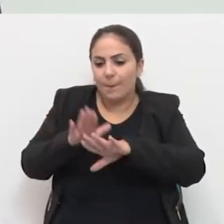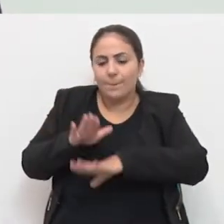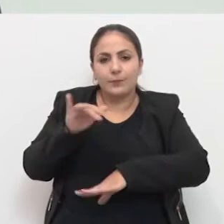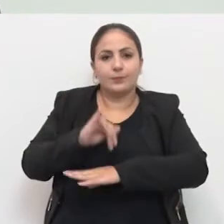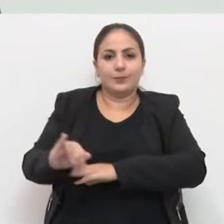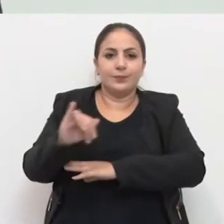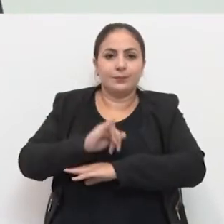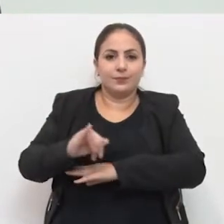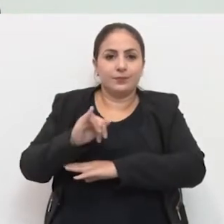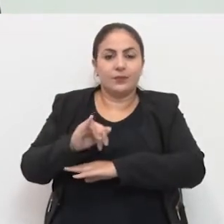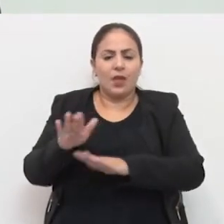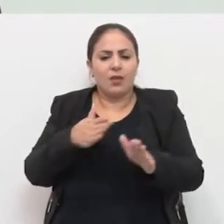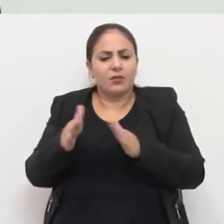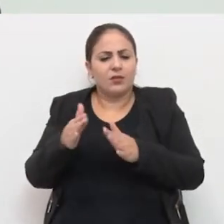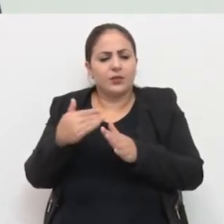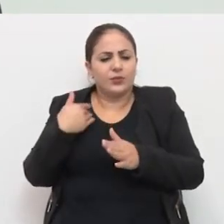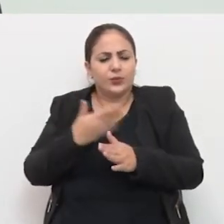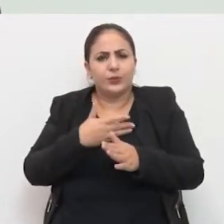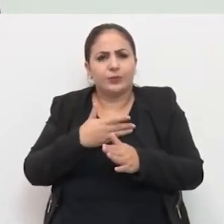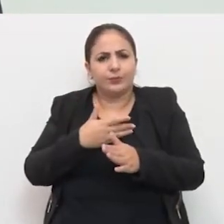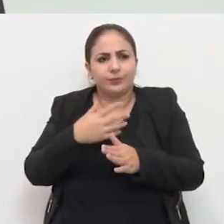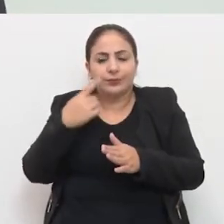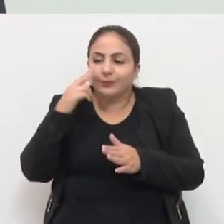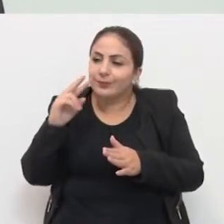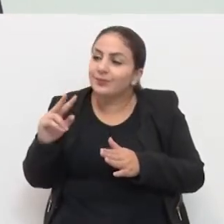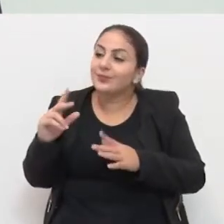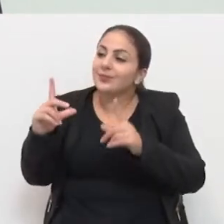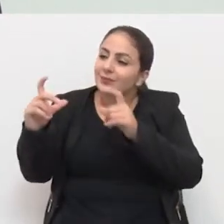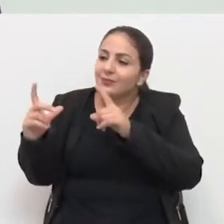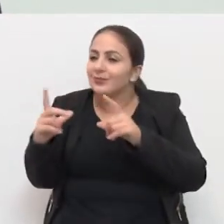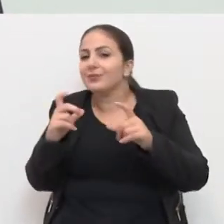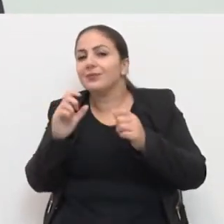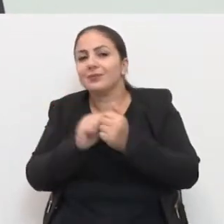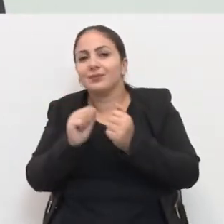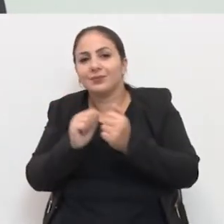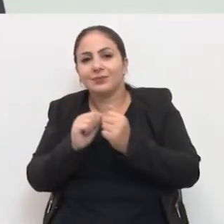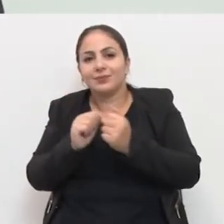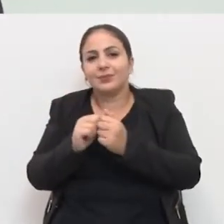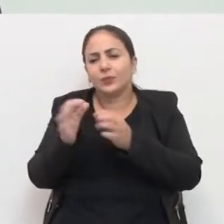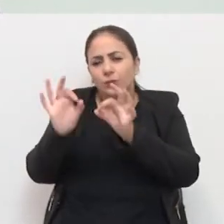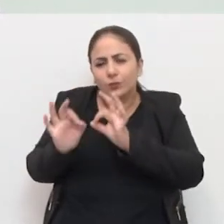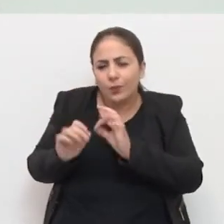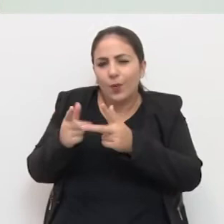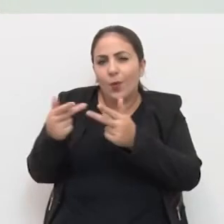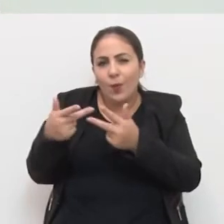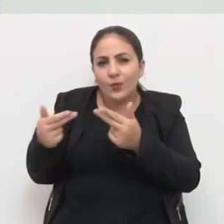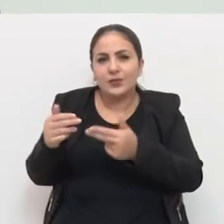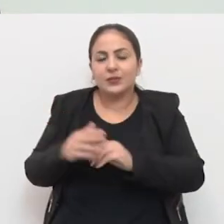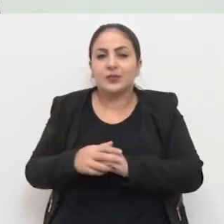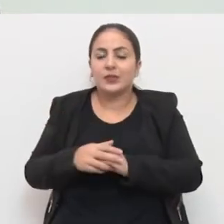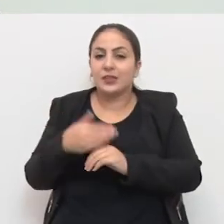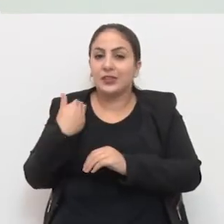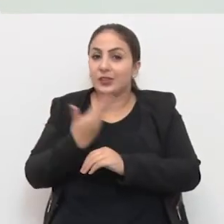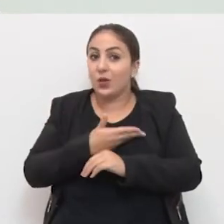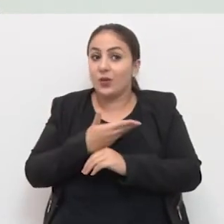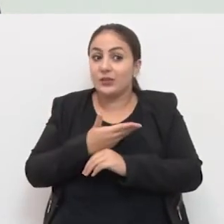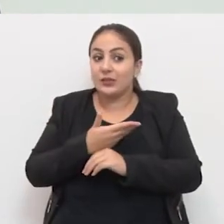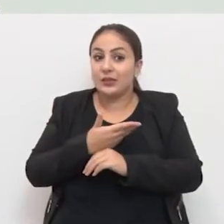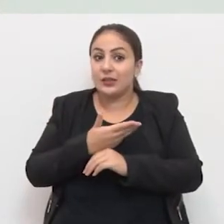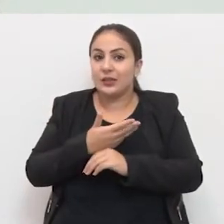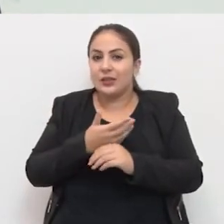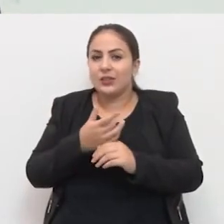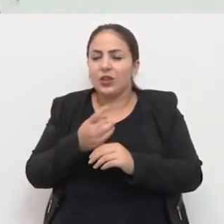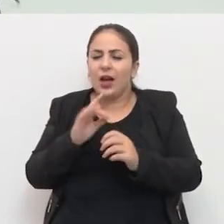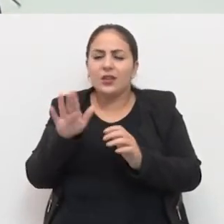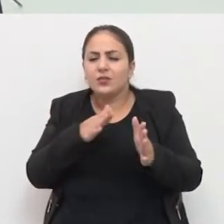é fundamental. Às vezes a gente passa lá, ó, tira um fotinho de um, faz uma coisinha, uma coisa ou outra, né? E a gente prefere assim, ficar às